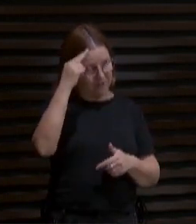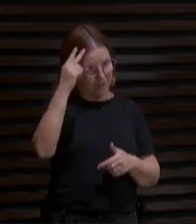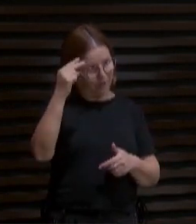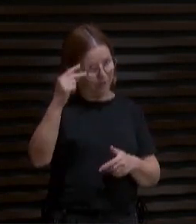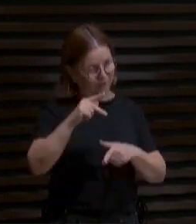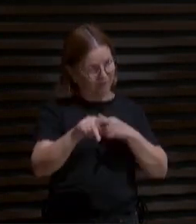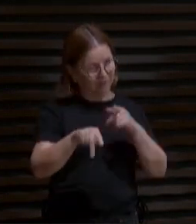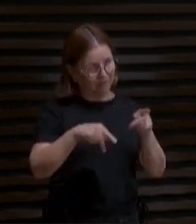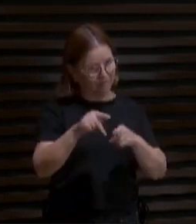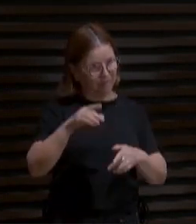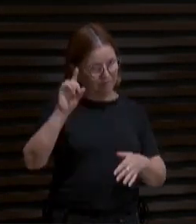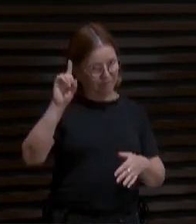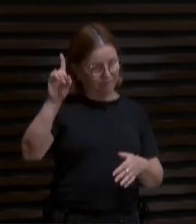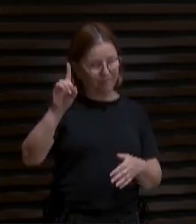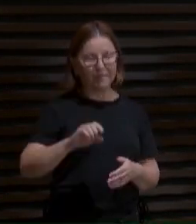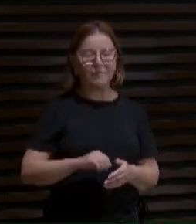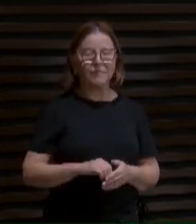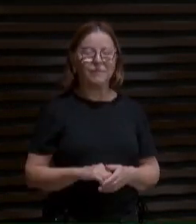Ele